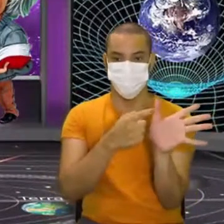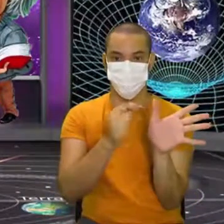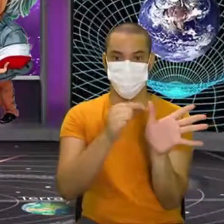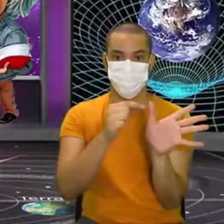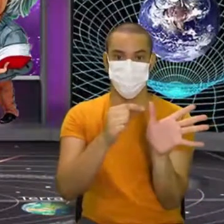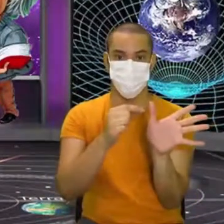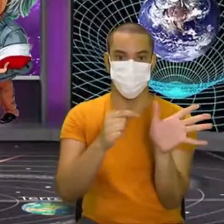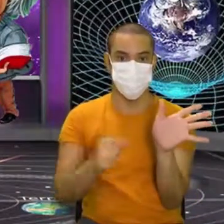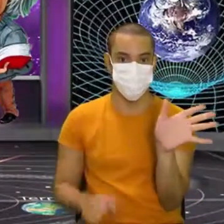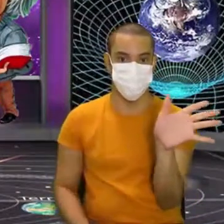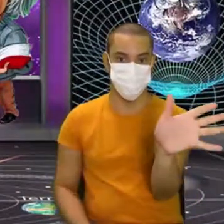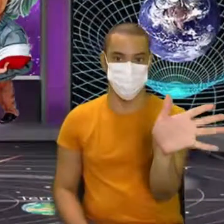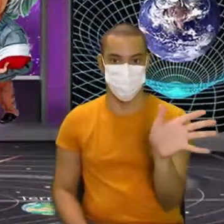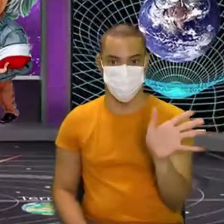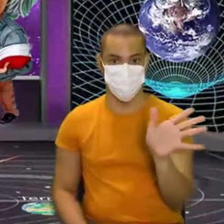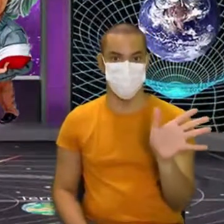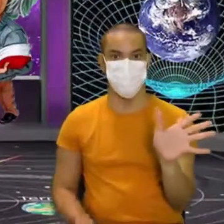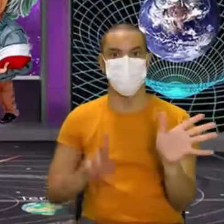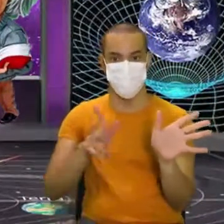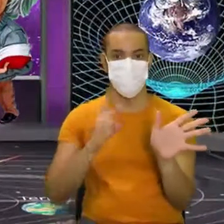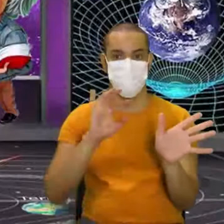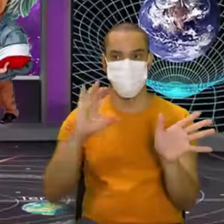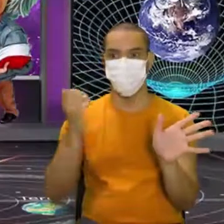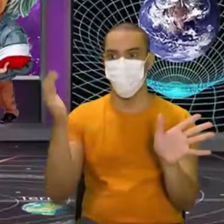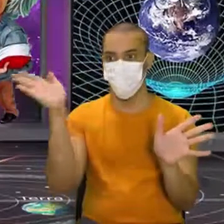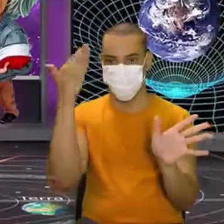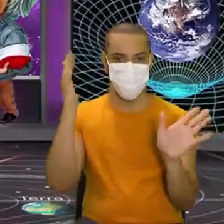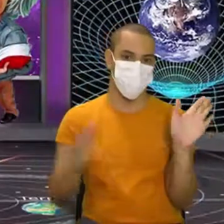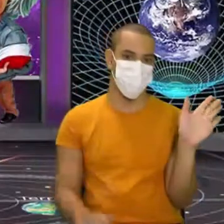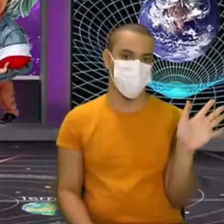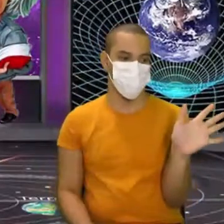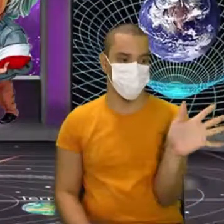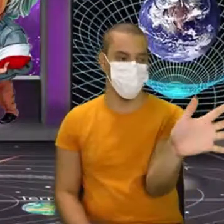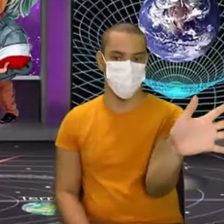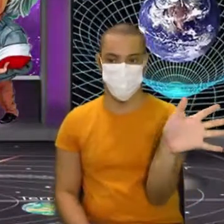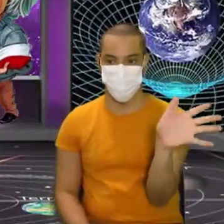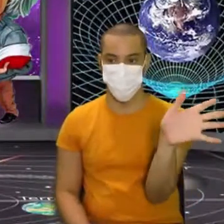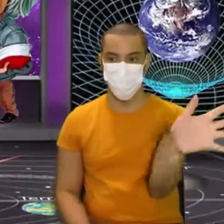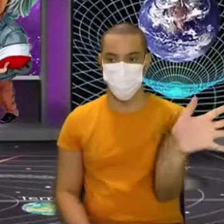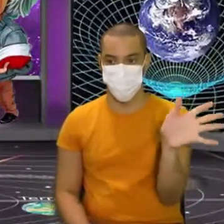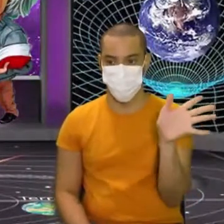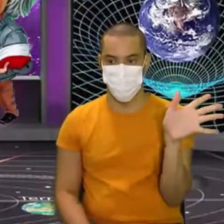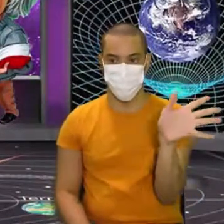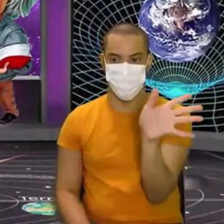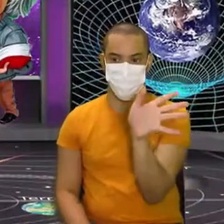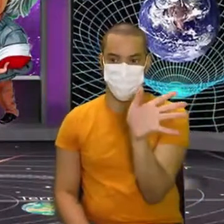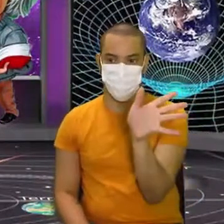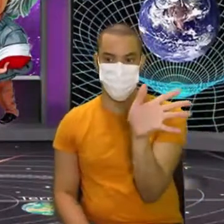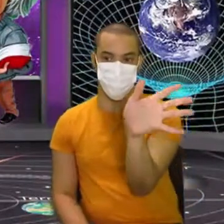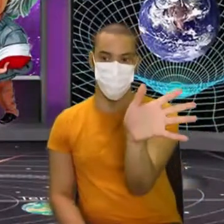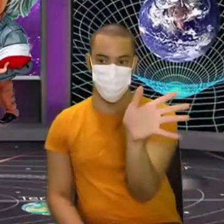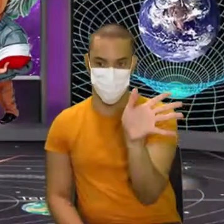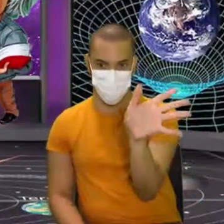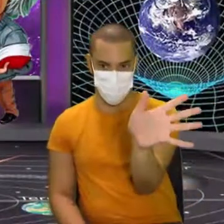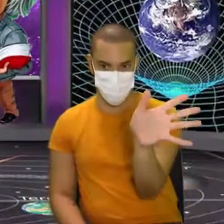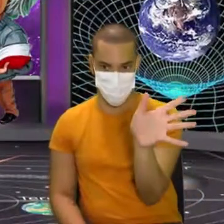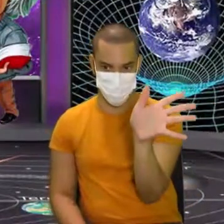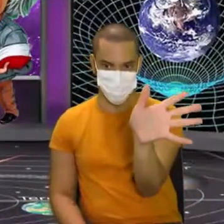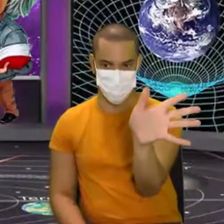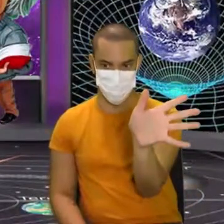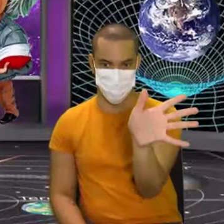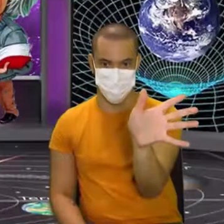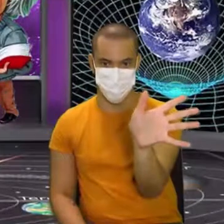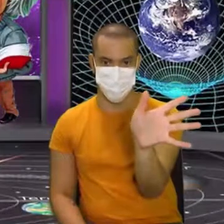a mão usado Lógico que isso fosse dá uma usar você puxa né então é mais ou menos aqui é para frente não é para bater em ninguém não tá só para ir para frente